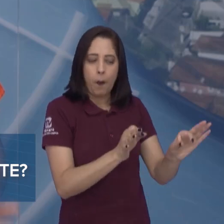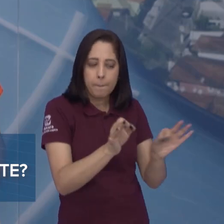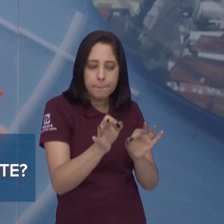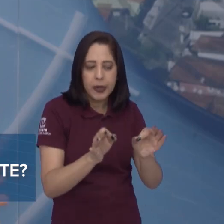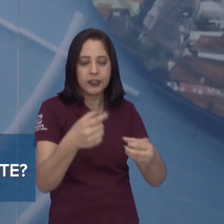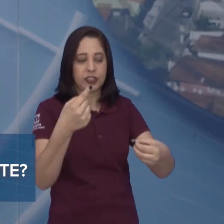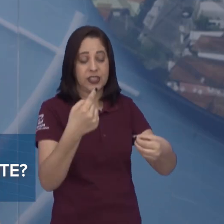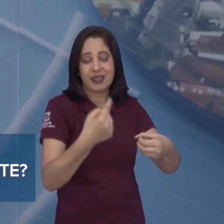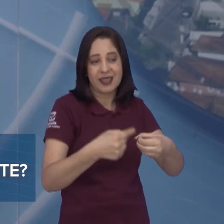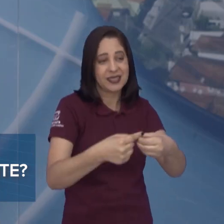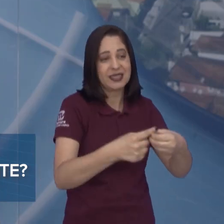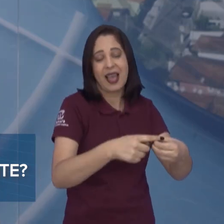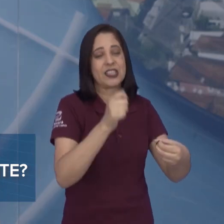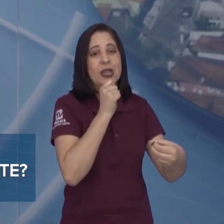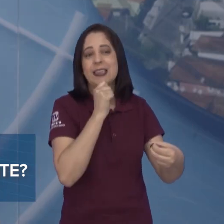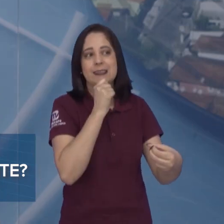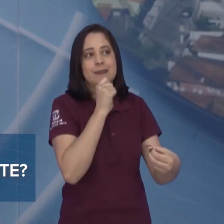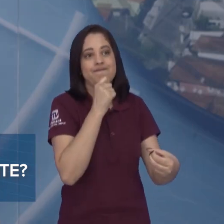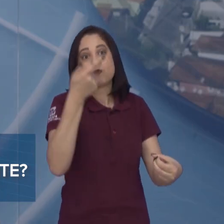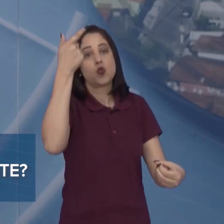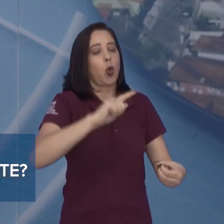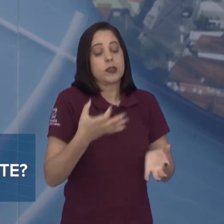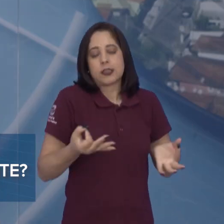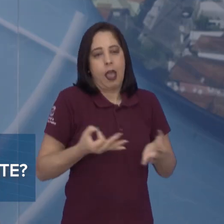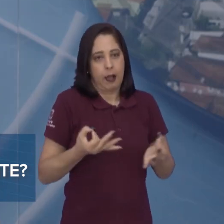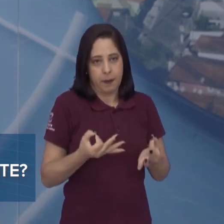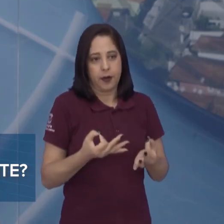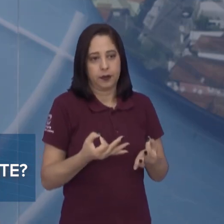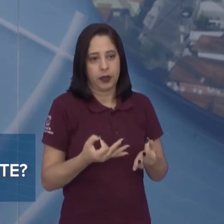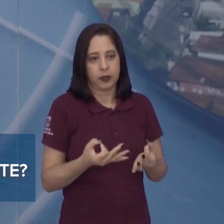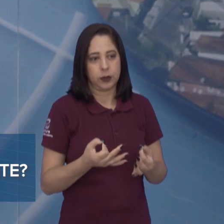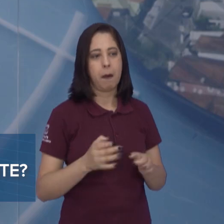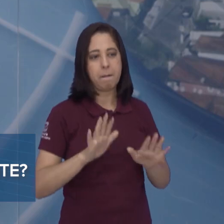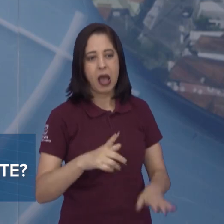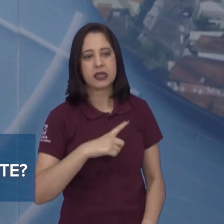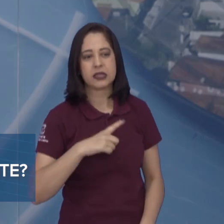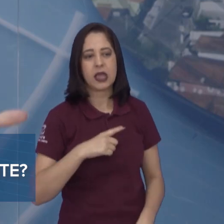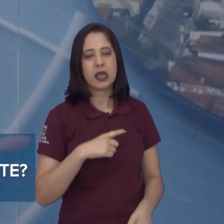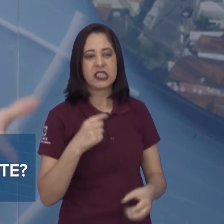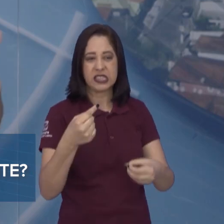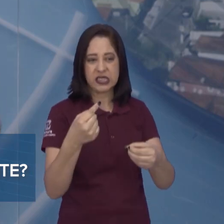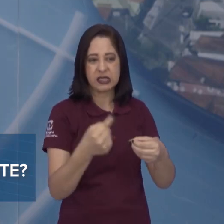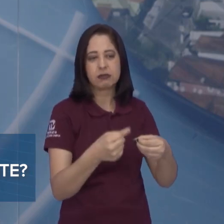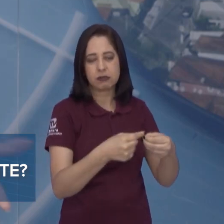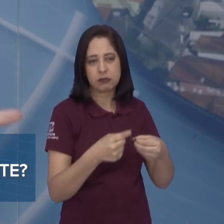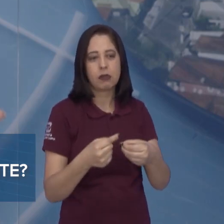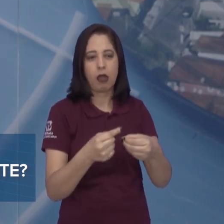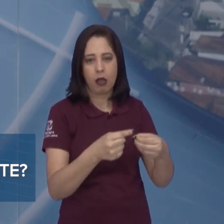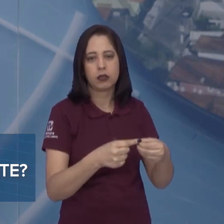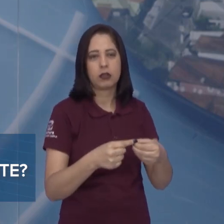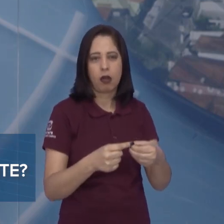de cidades que pelo menos chegaram um pouco mais próximas desse conceito de planejamento, porque a gente sabe que ele é importante, inclusive,